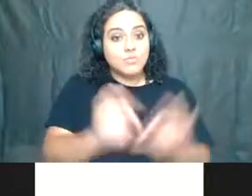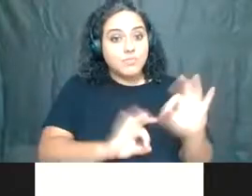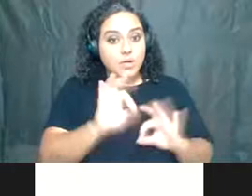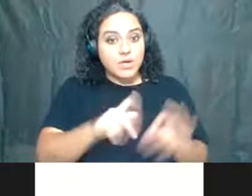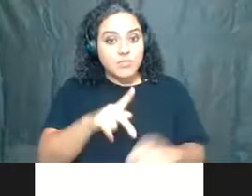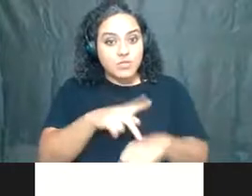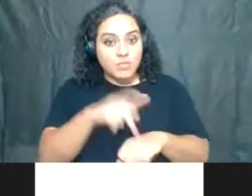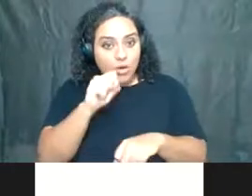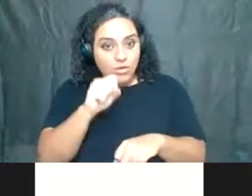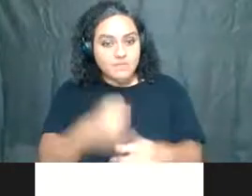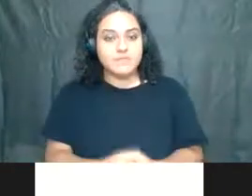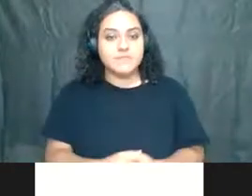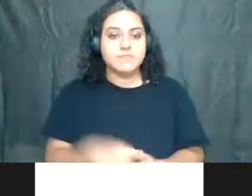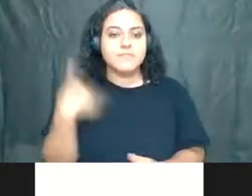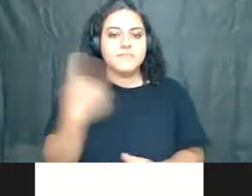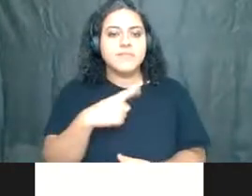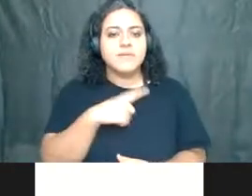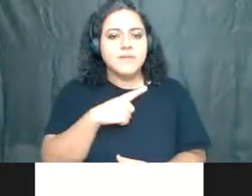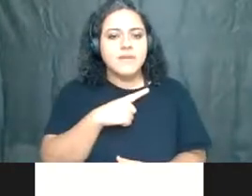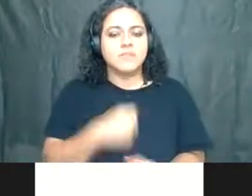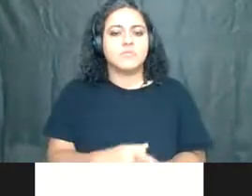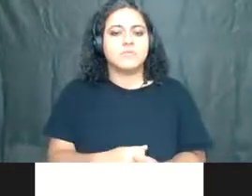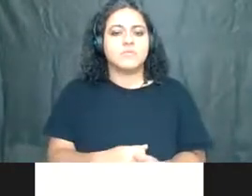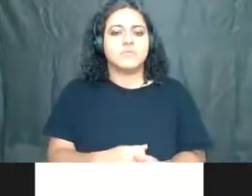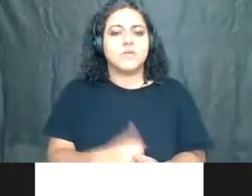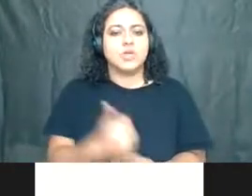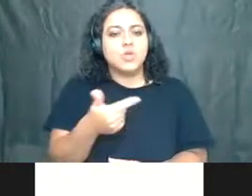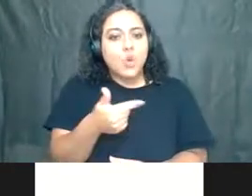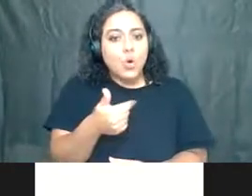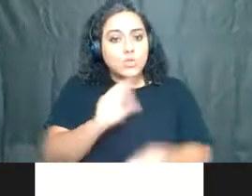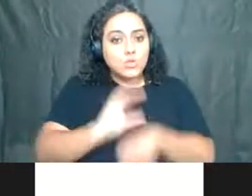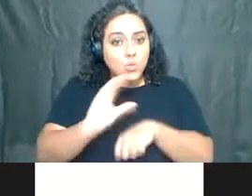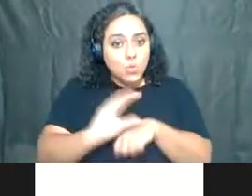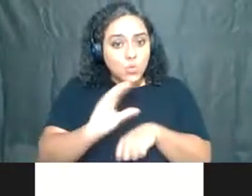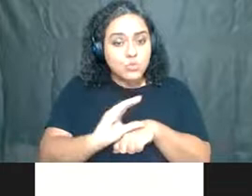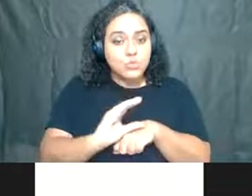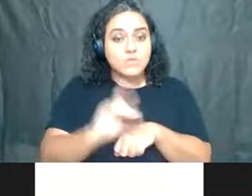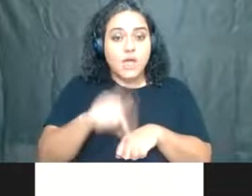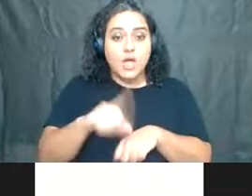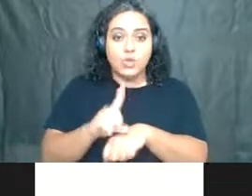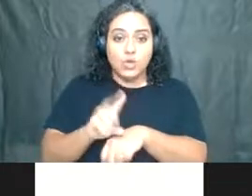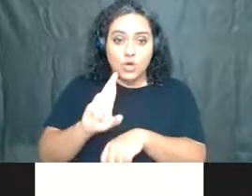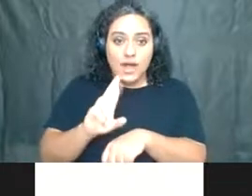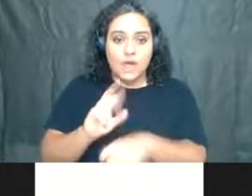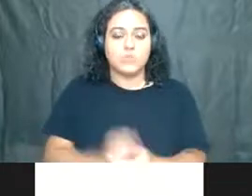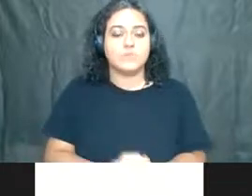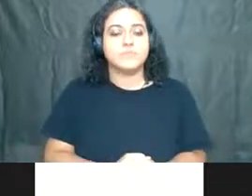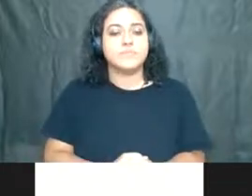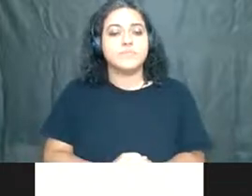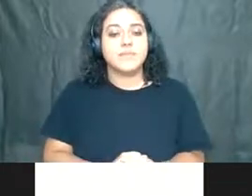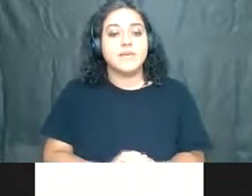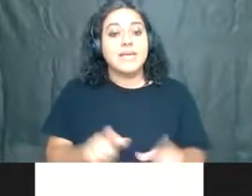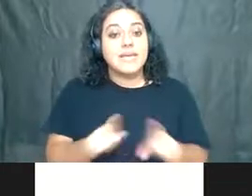estrito senso, nós temos 12 cursos, um deles é um doutorado, por isso 12, e